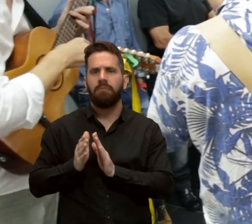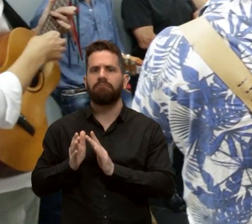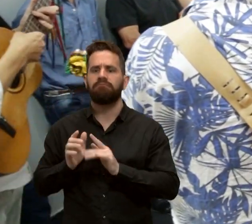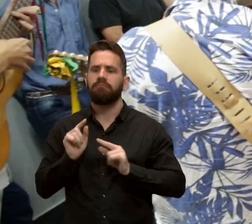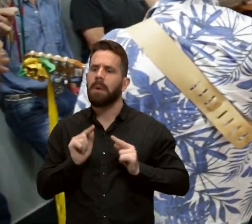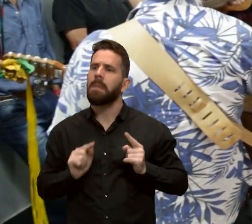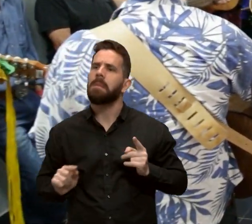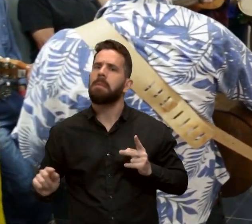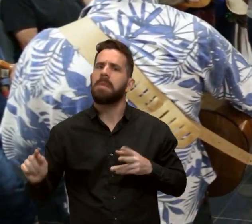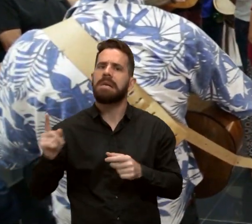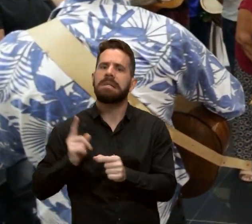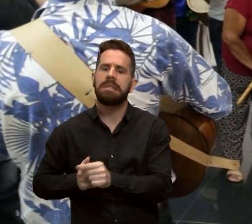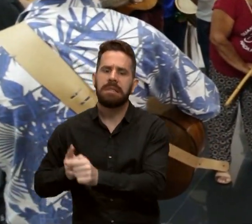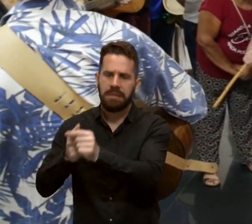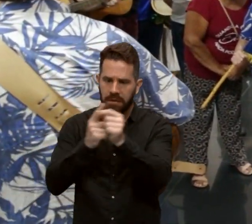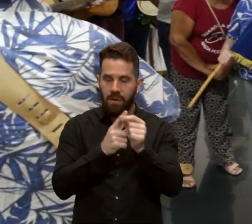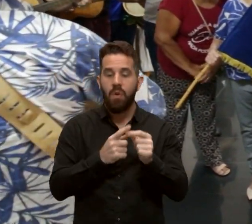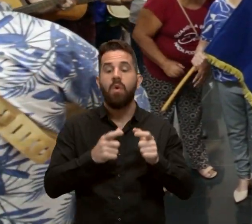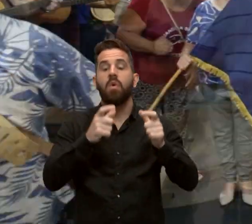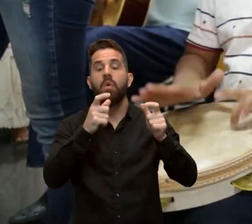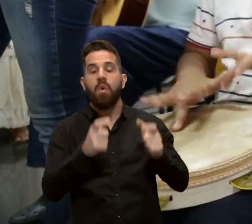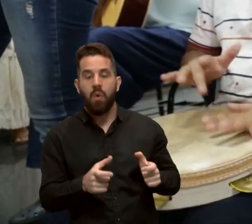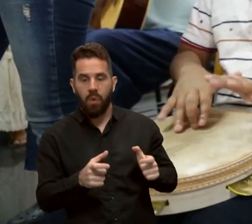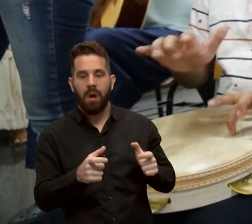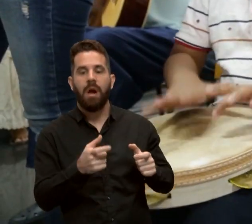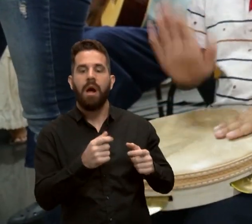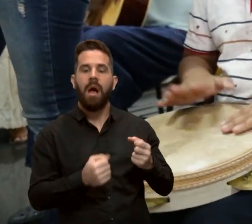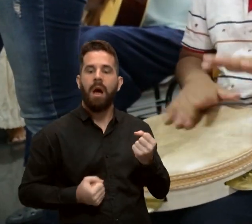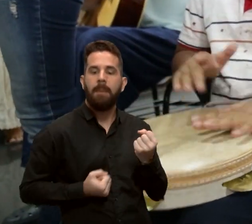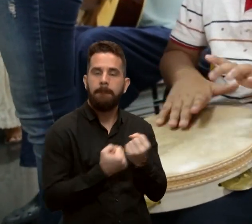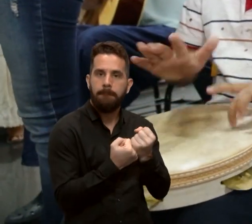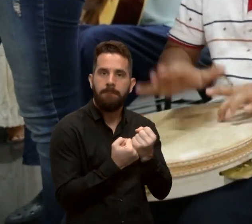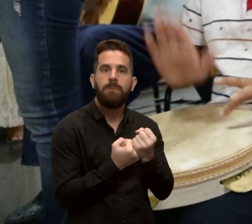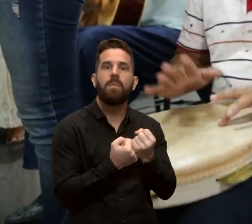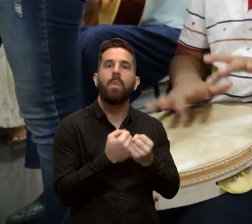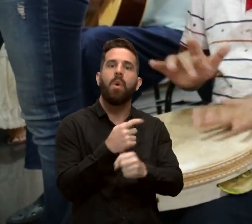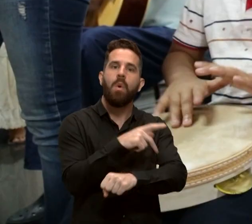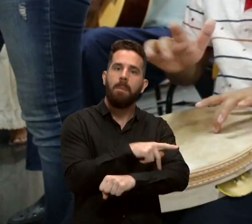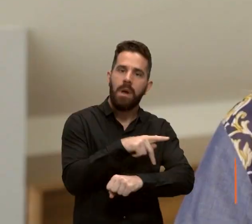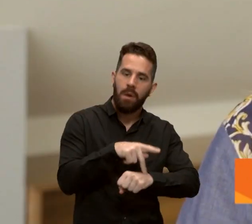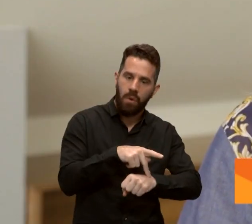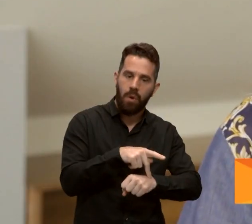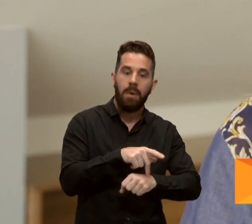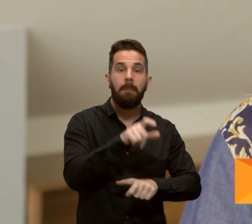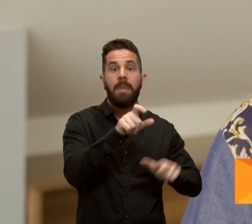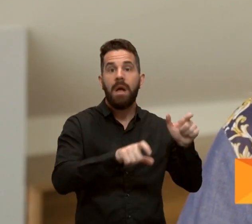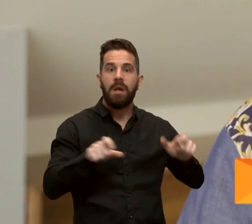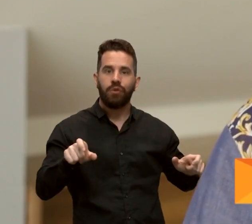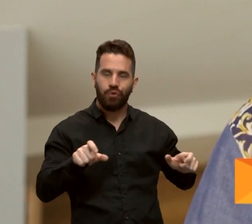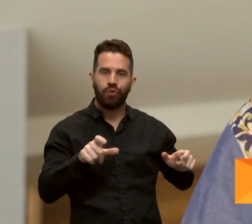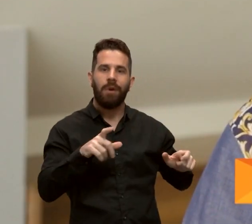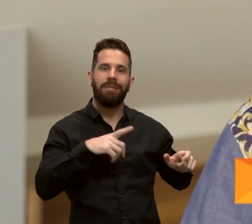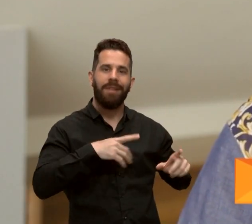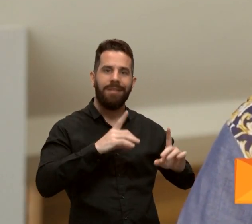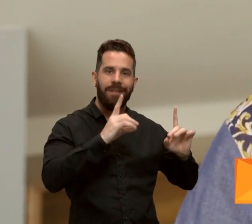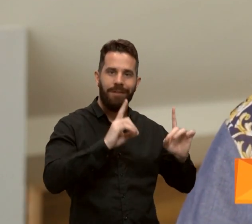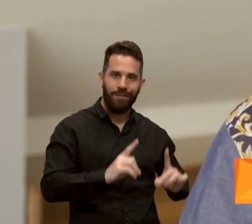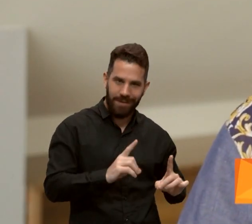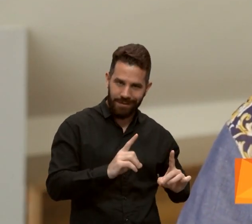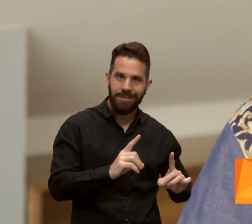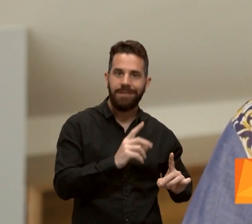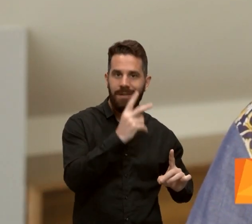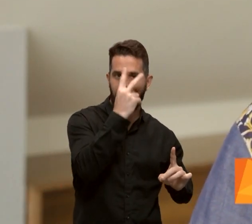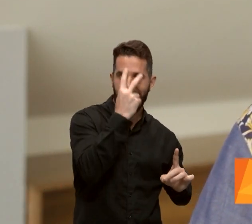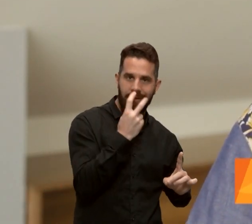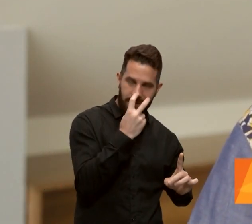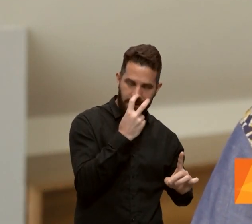Centro de Apoio Pedagógico para Atendimento às Pessoas com Deficiência Visual. Trazer projetos como